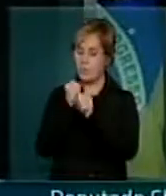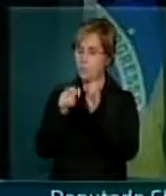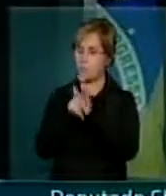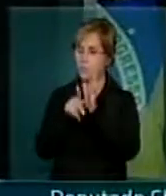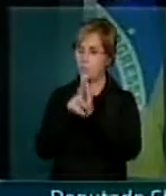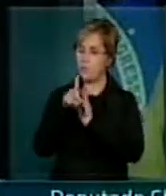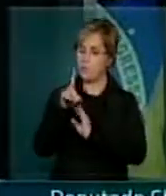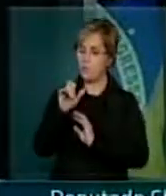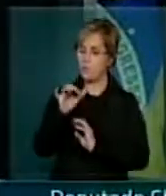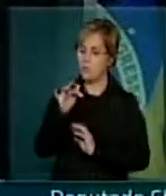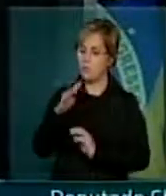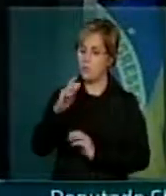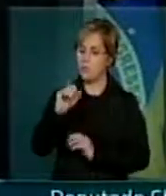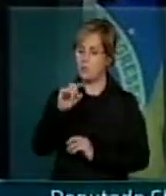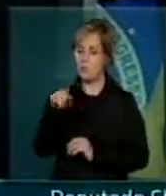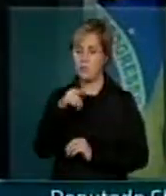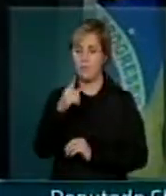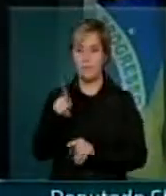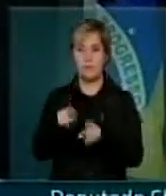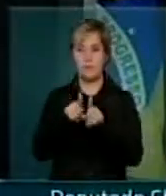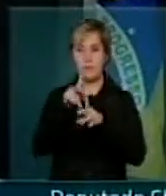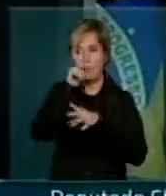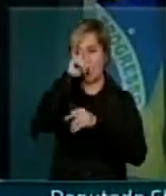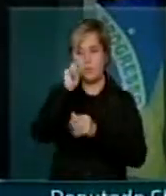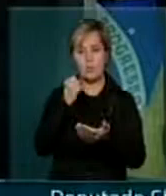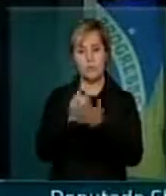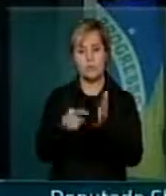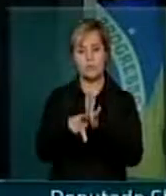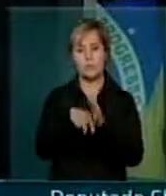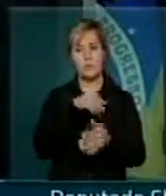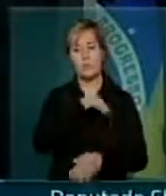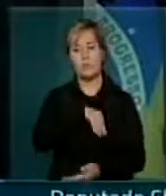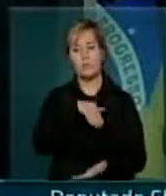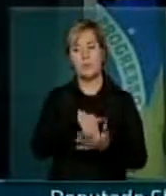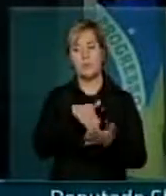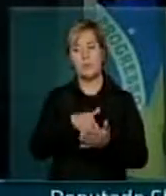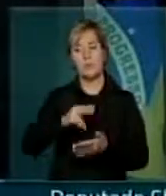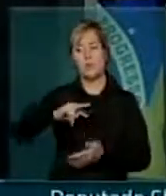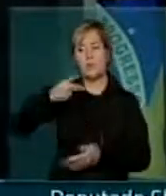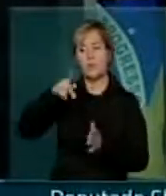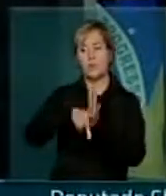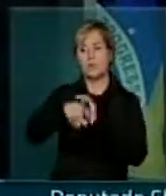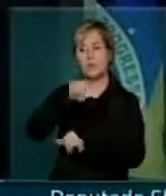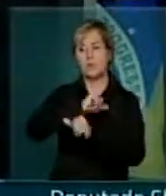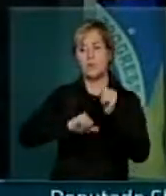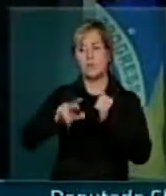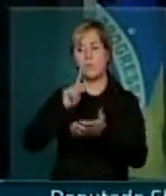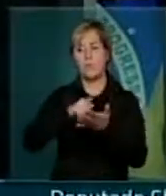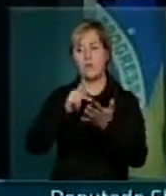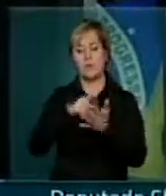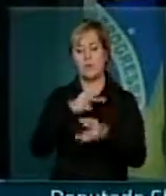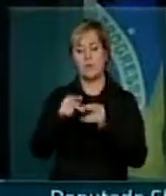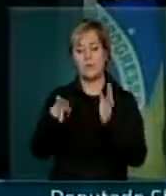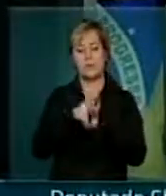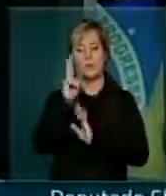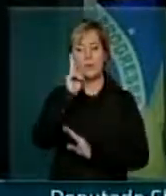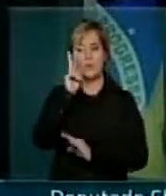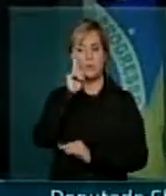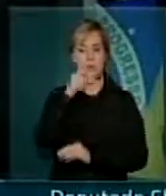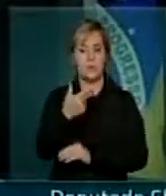do salário mínimo, convertendo em real o histórico desse salário, que em